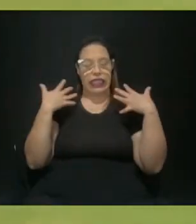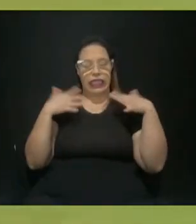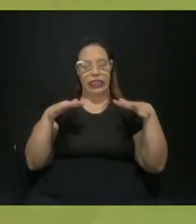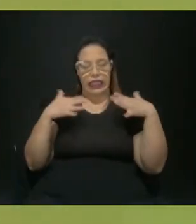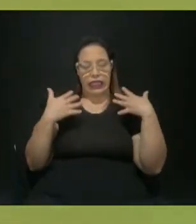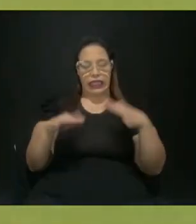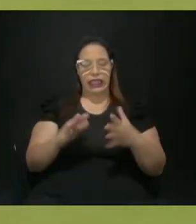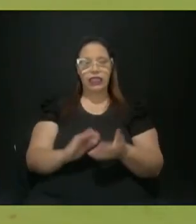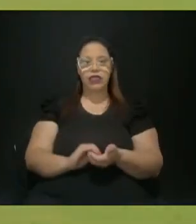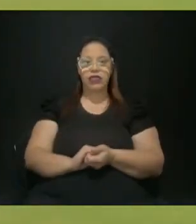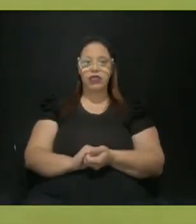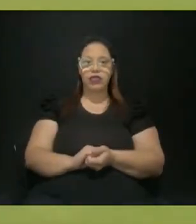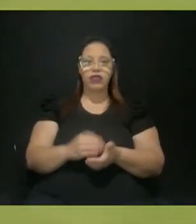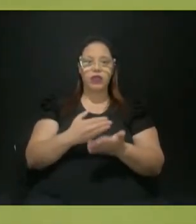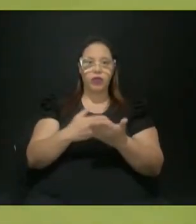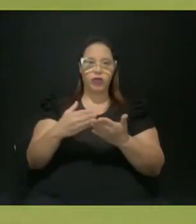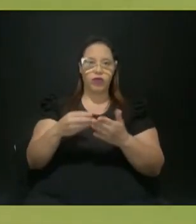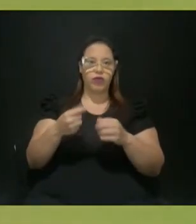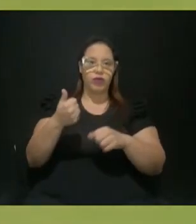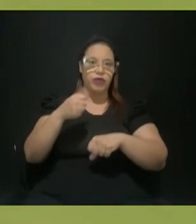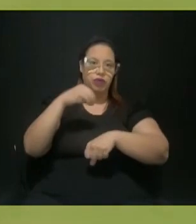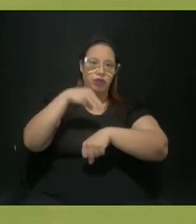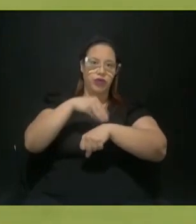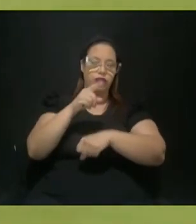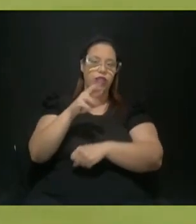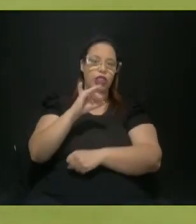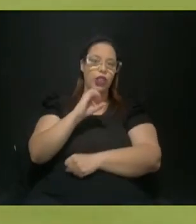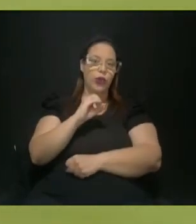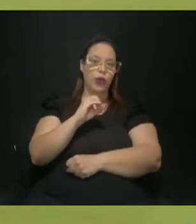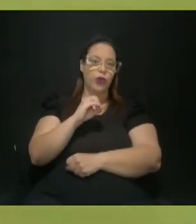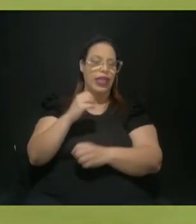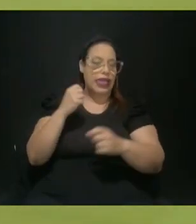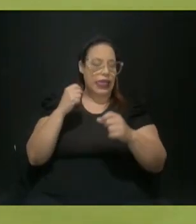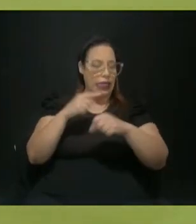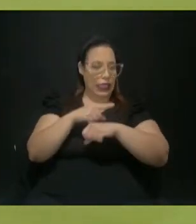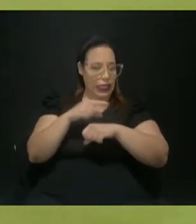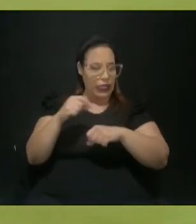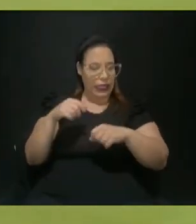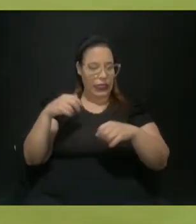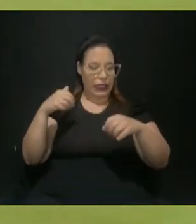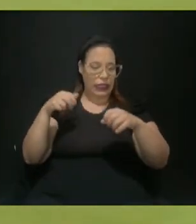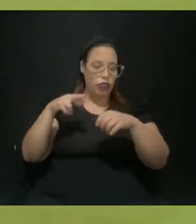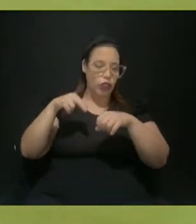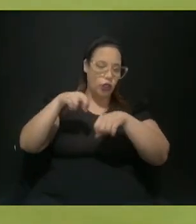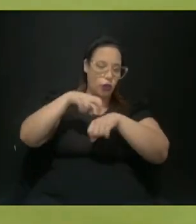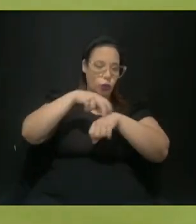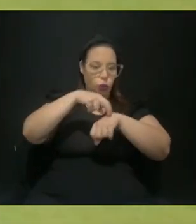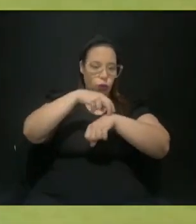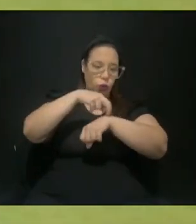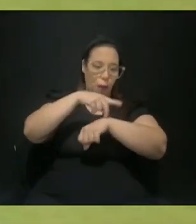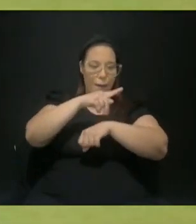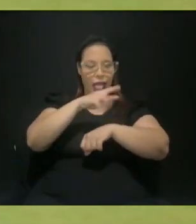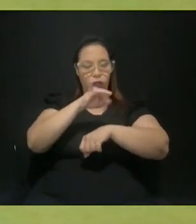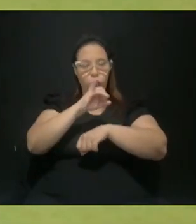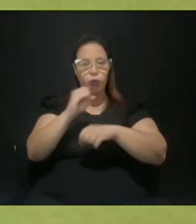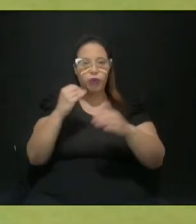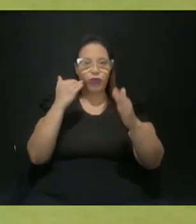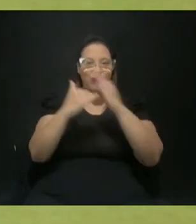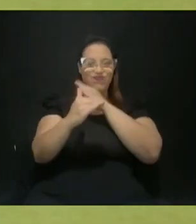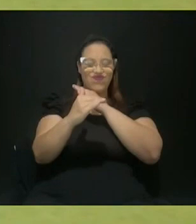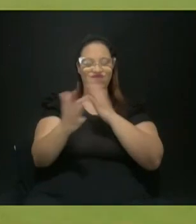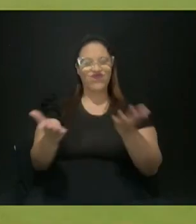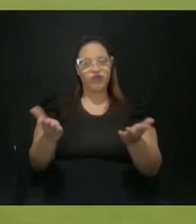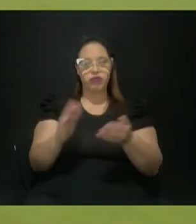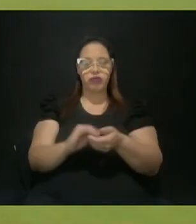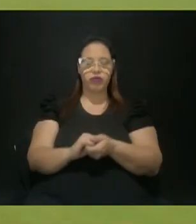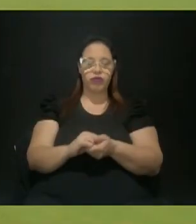Logo no primeiro minuto, Diego Torres arriscou e de joelho Pedro Rocha mandou para escanteio. A Ponte